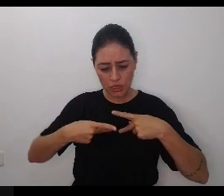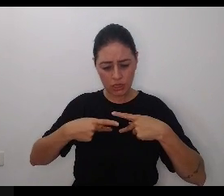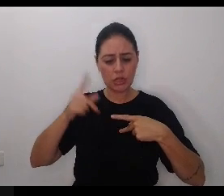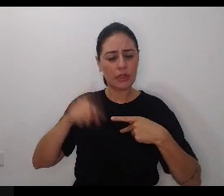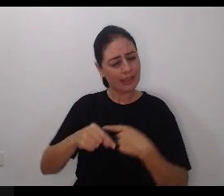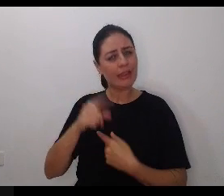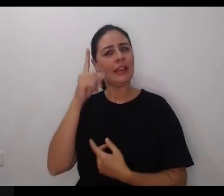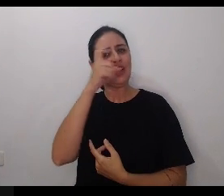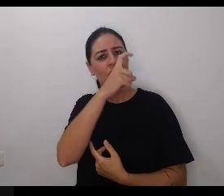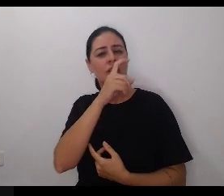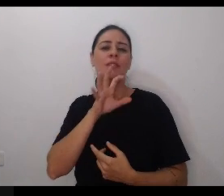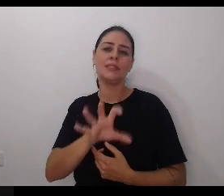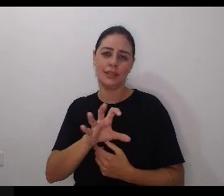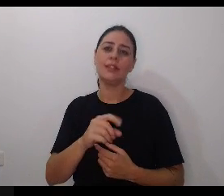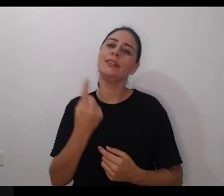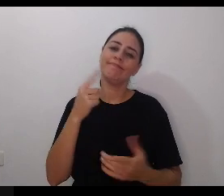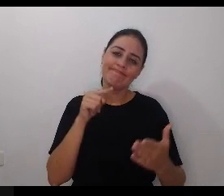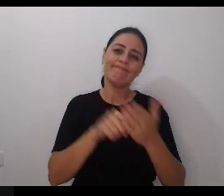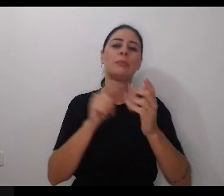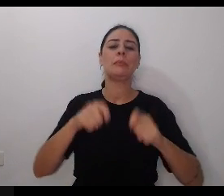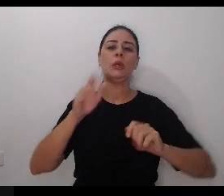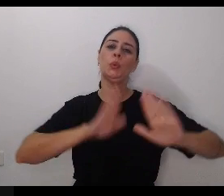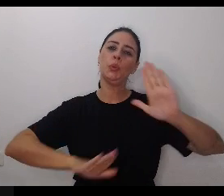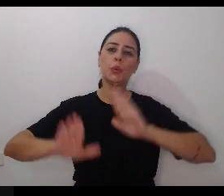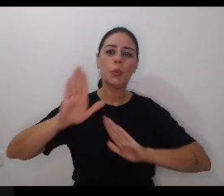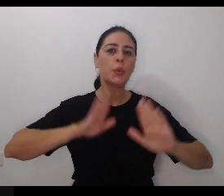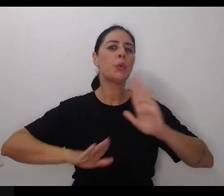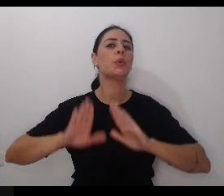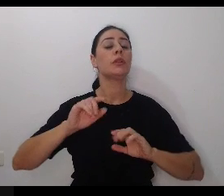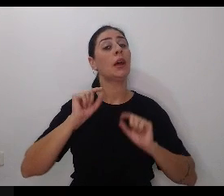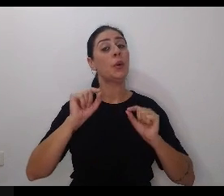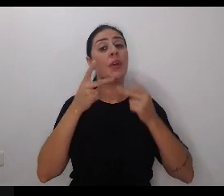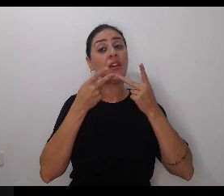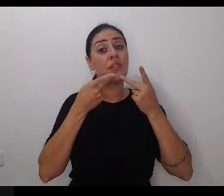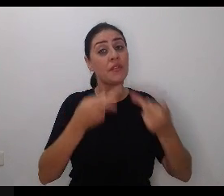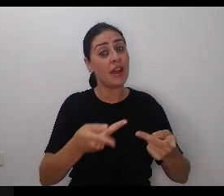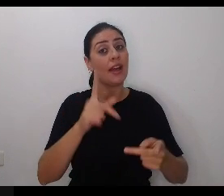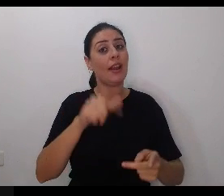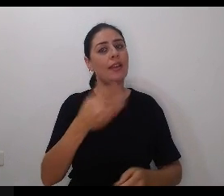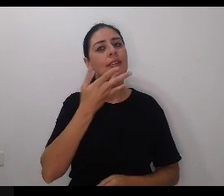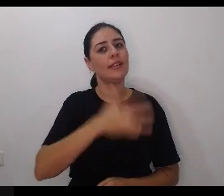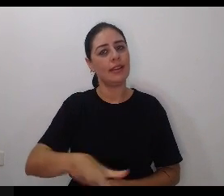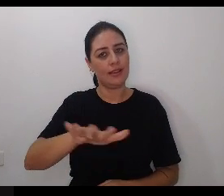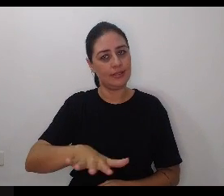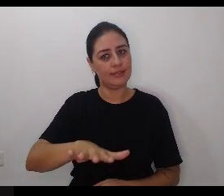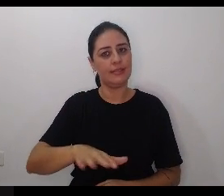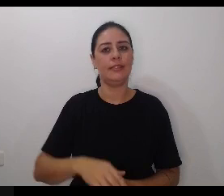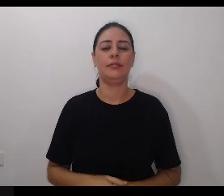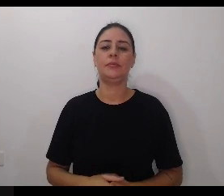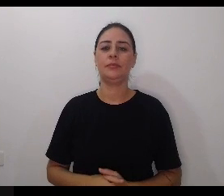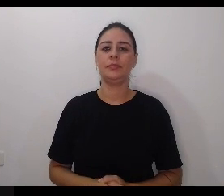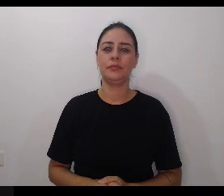e a criança vai crescendo com essa fala, né? E vai se entendendo como uma pessoa difícil, vai construindo a imagem que ela tem